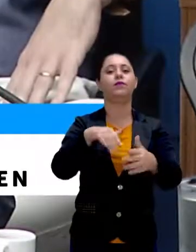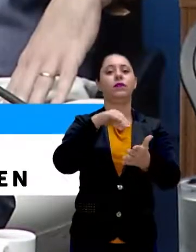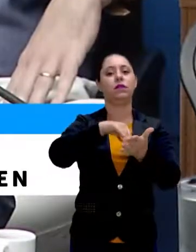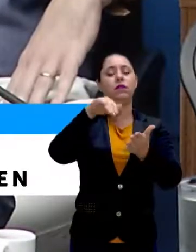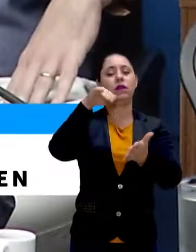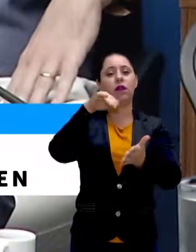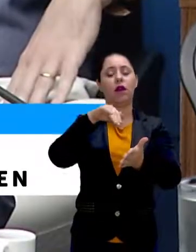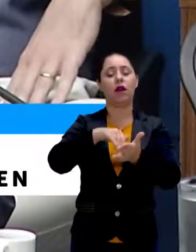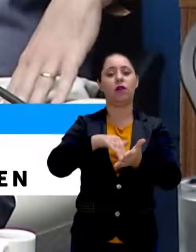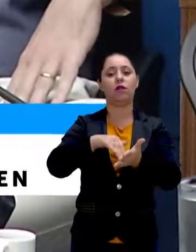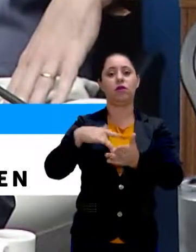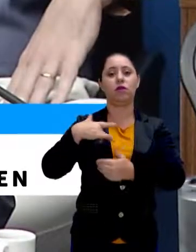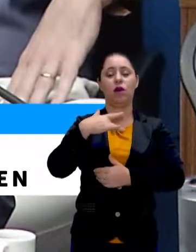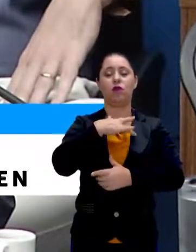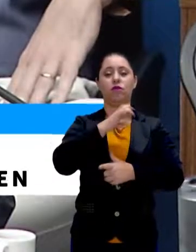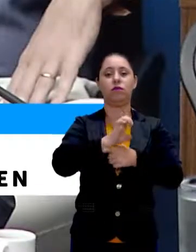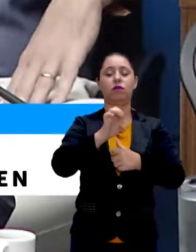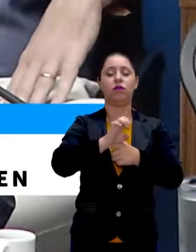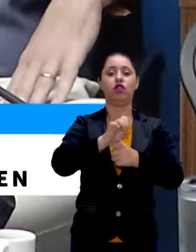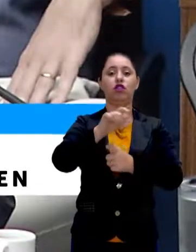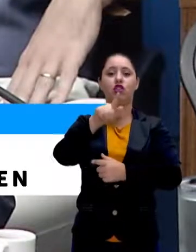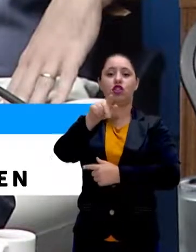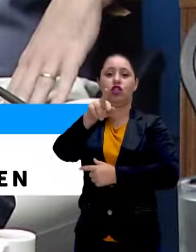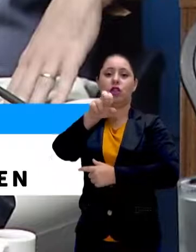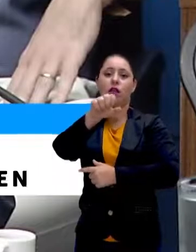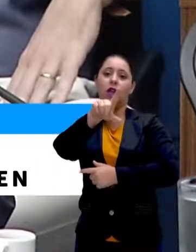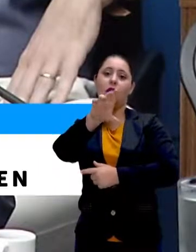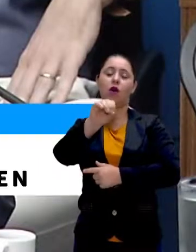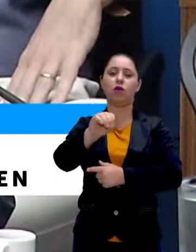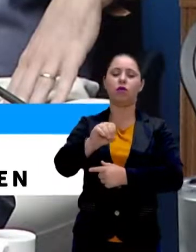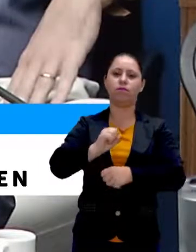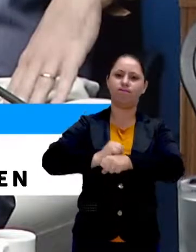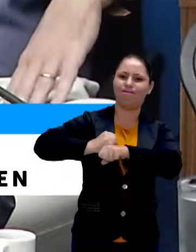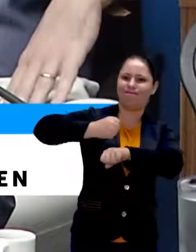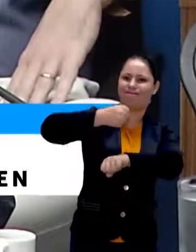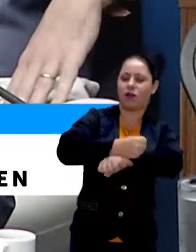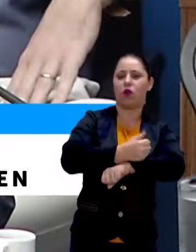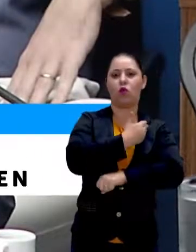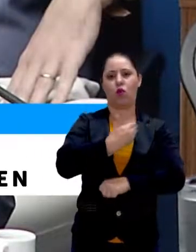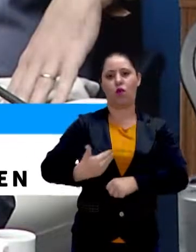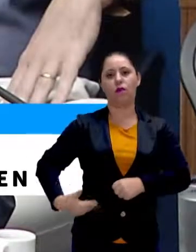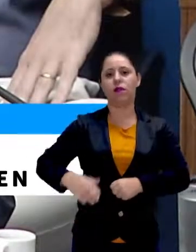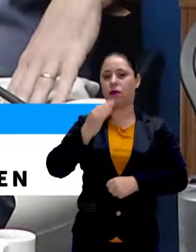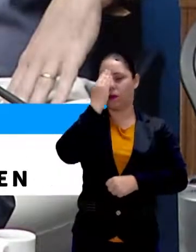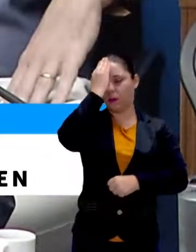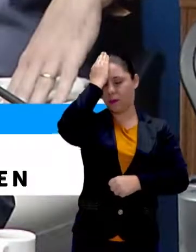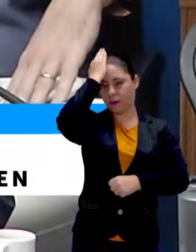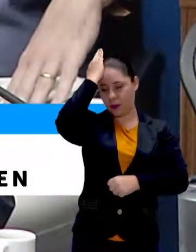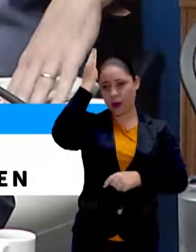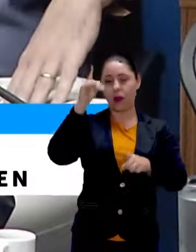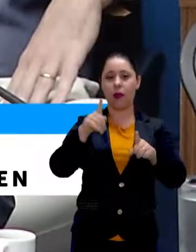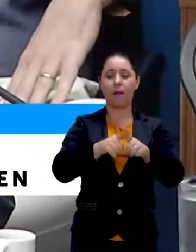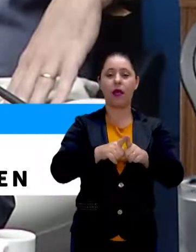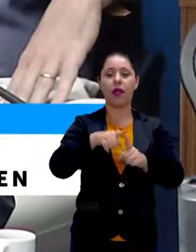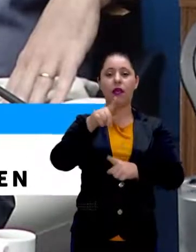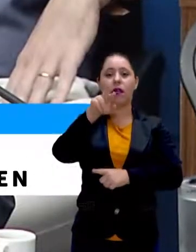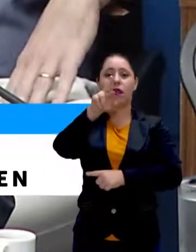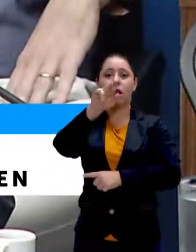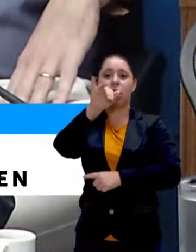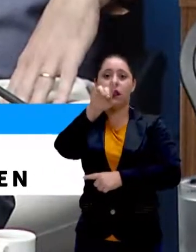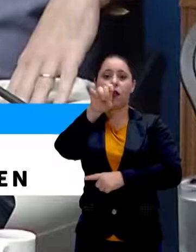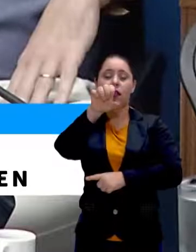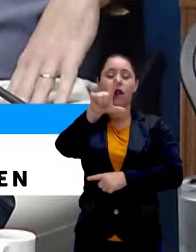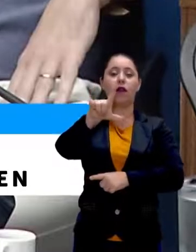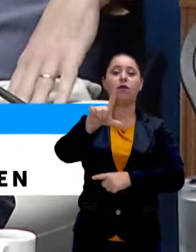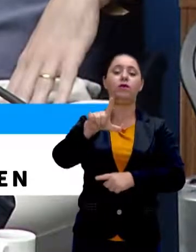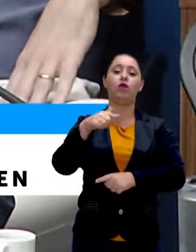o trabalho do nosso secretário de Saúde do Estado, Geraldo Rezende, empenho pessoal do governador Reinaldo,